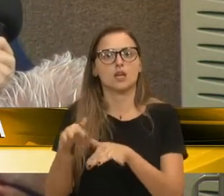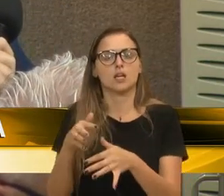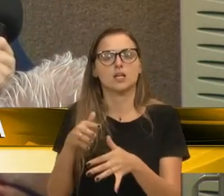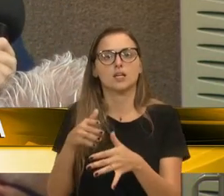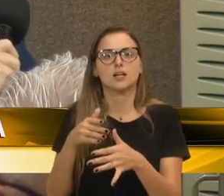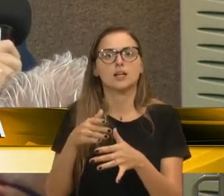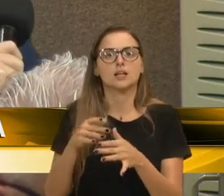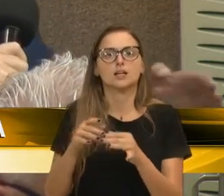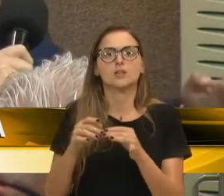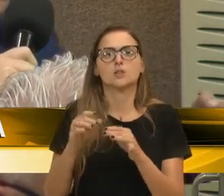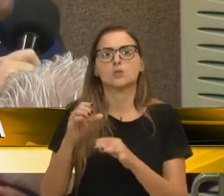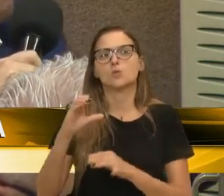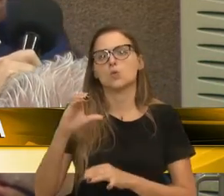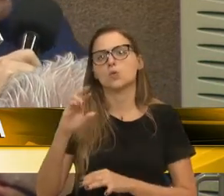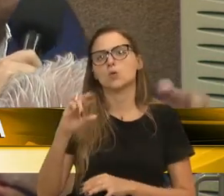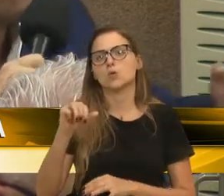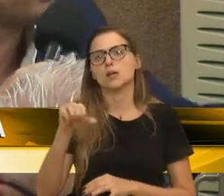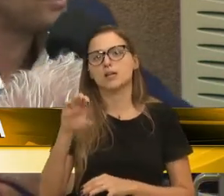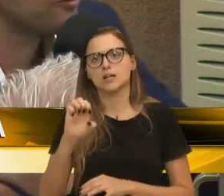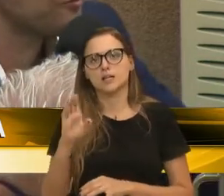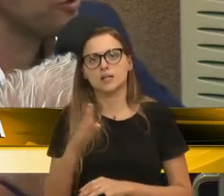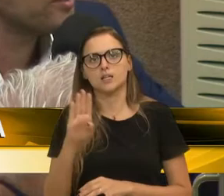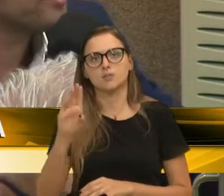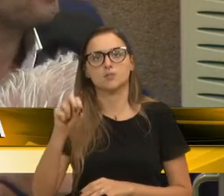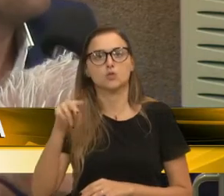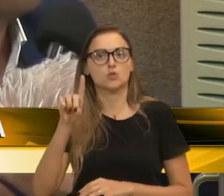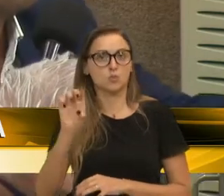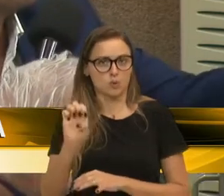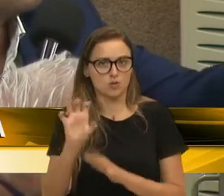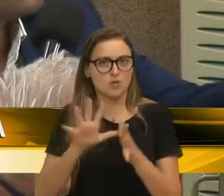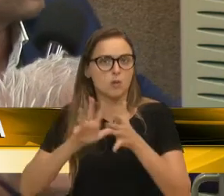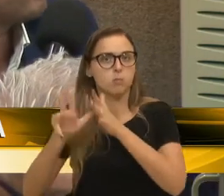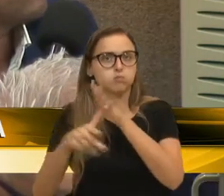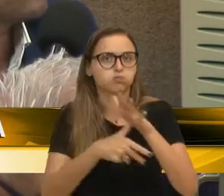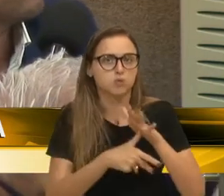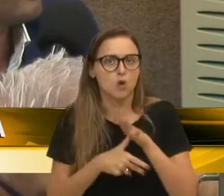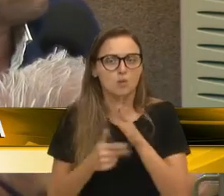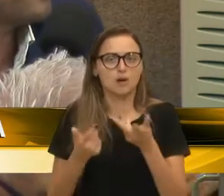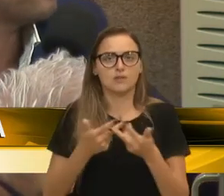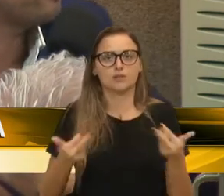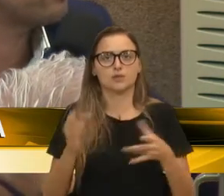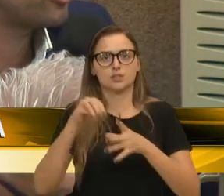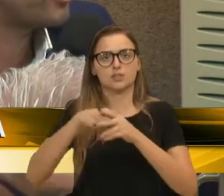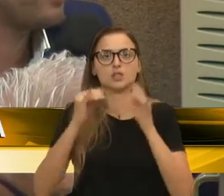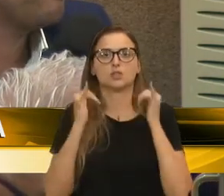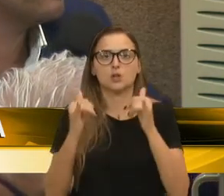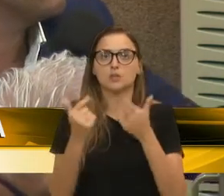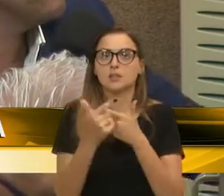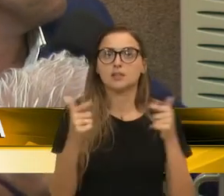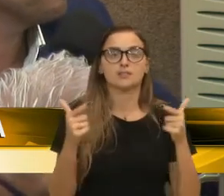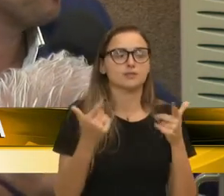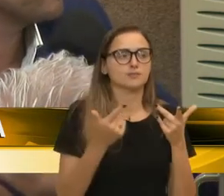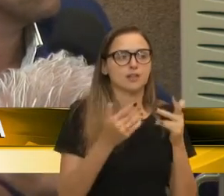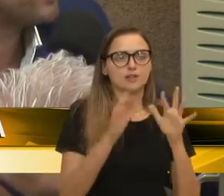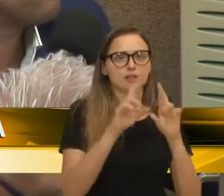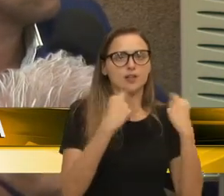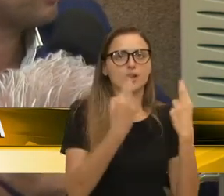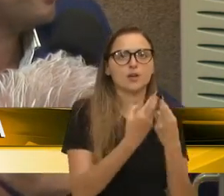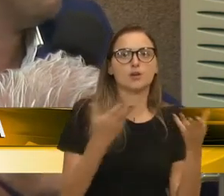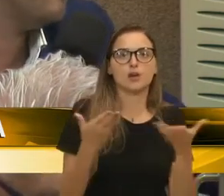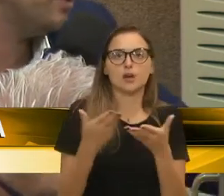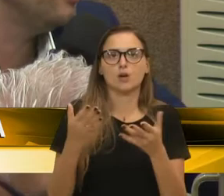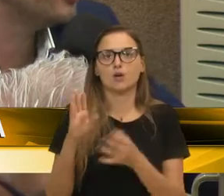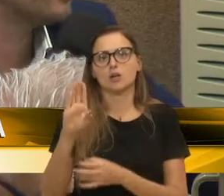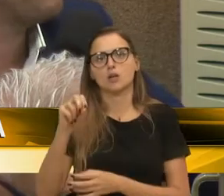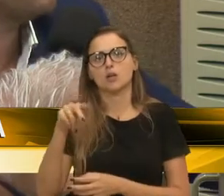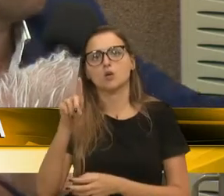algo que vinha funcionando, vinha acontecendo, não haviam mais os ataques dos bondes. Quando se extinguiu isso e não teve mais as reuniões do GGIM, os bondes voltaram a